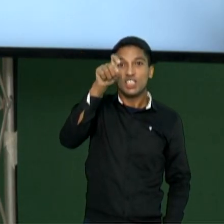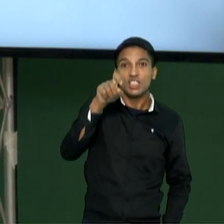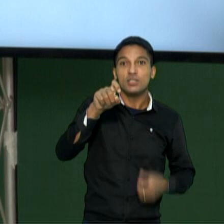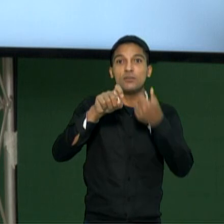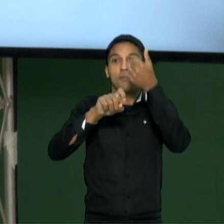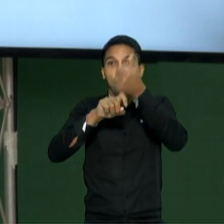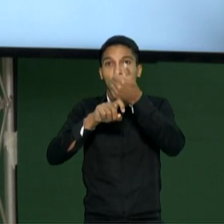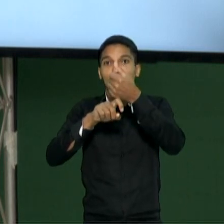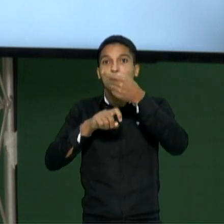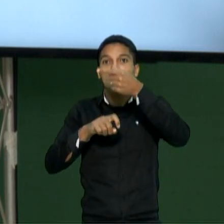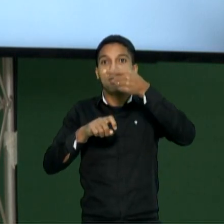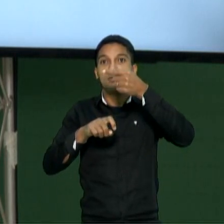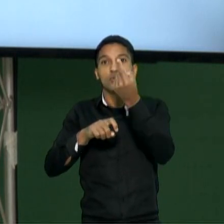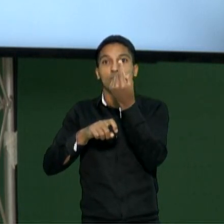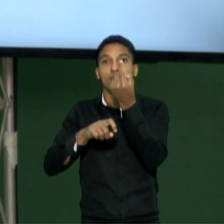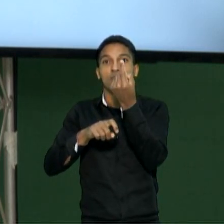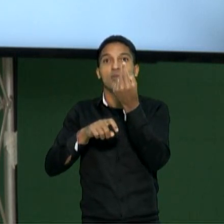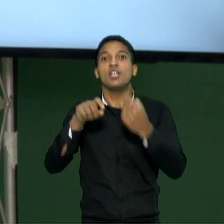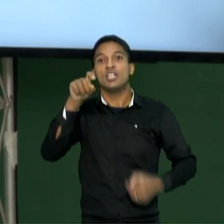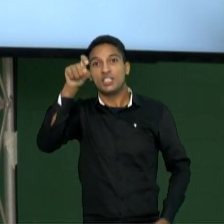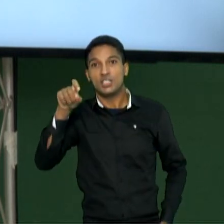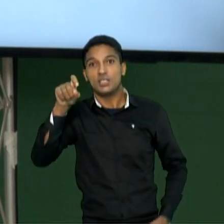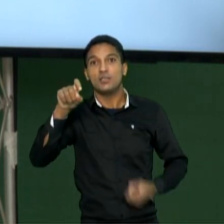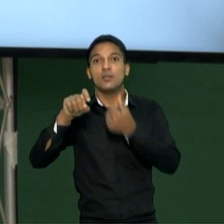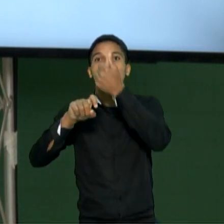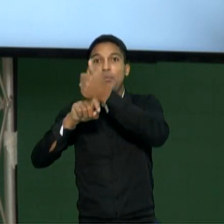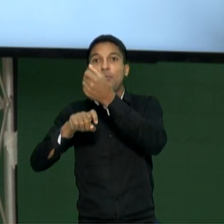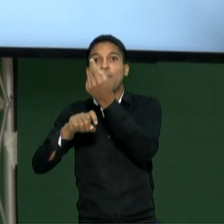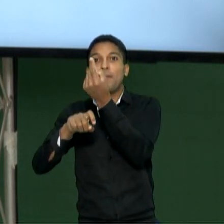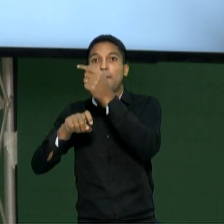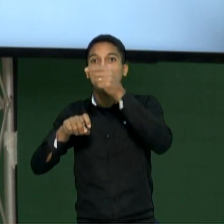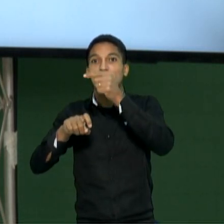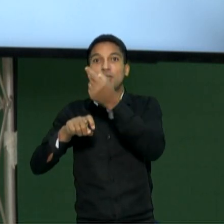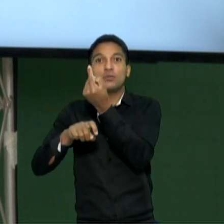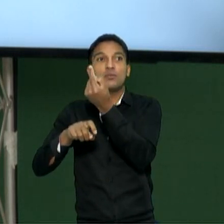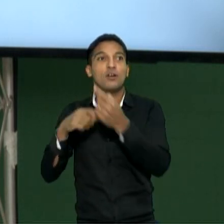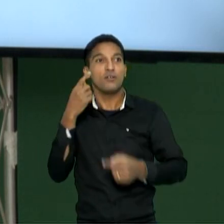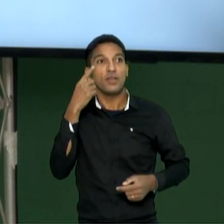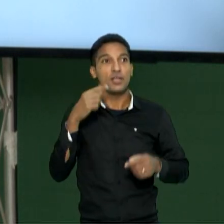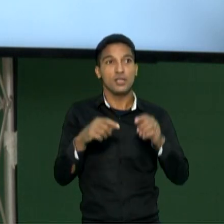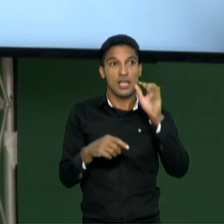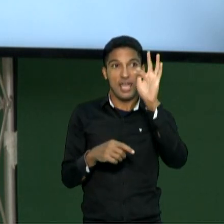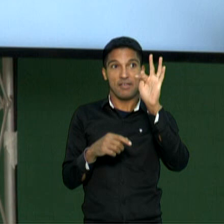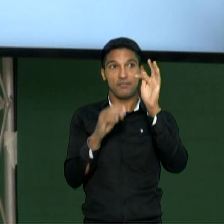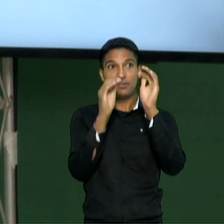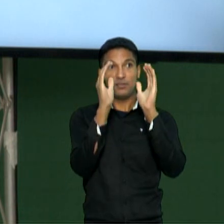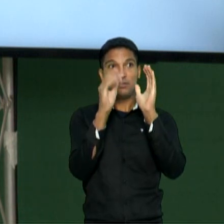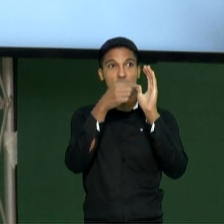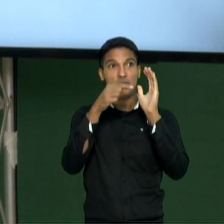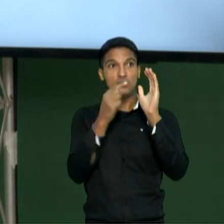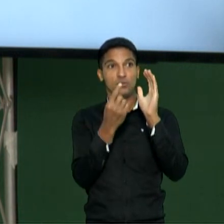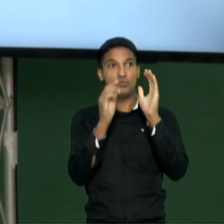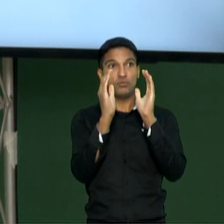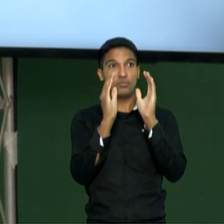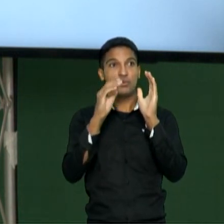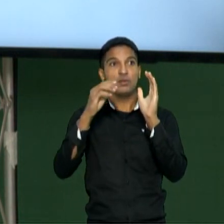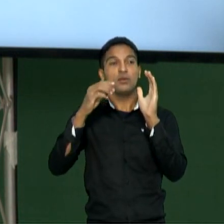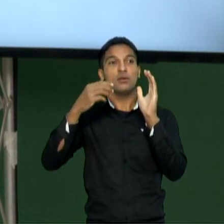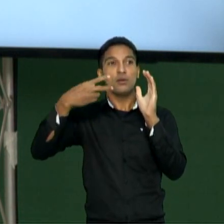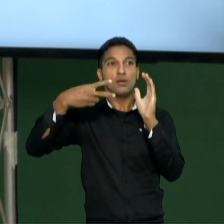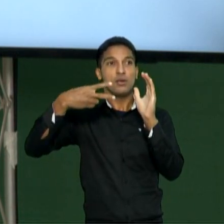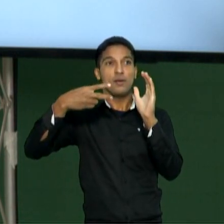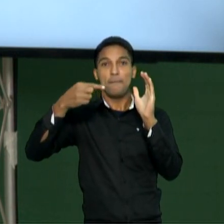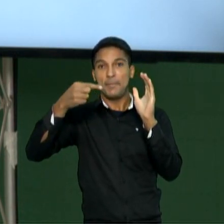menos 1, menos 1. Menos 1, menos 1 dá menos 2. Né? Devo 1 e devo 1, fico devendo 2. Está